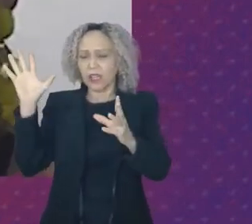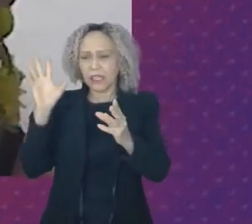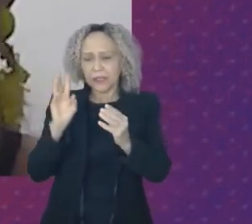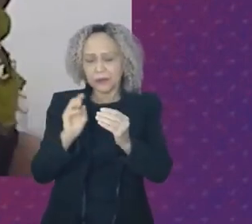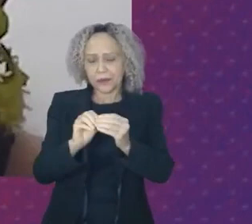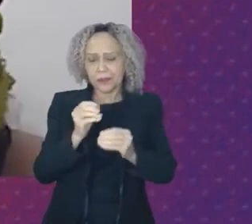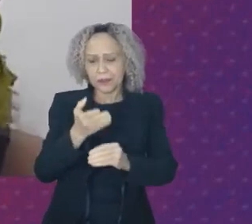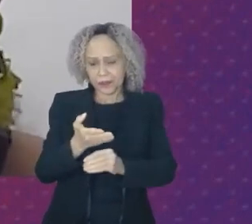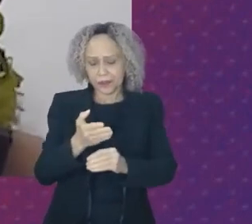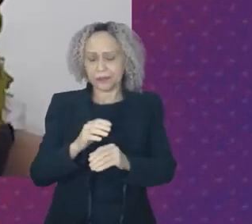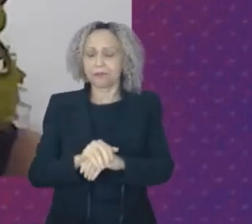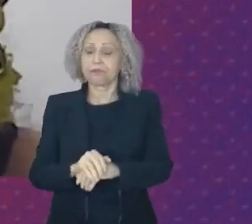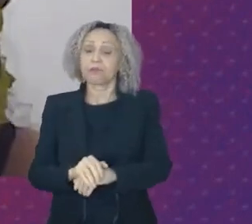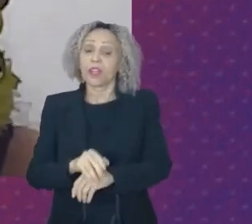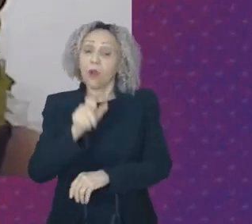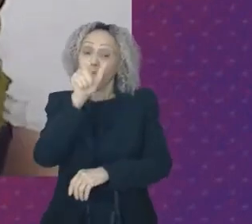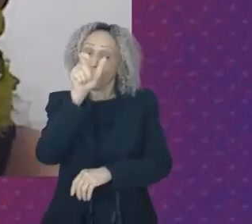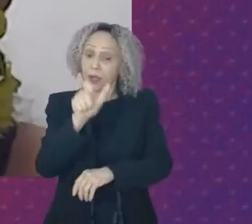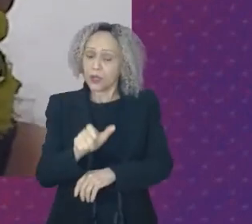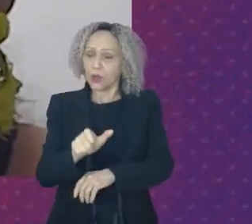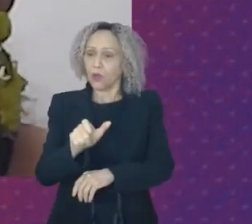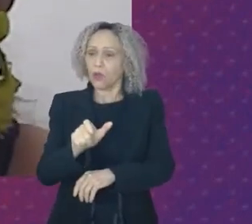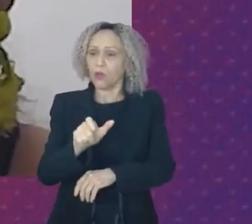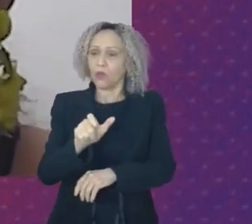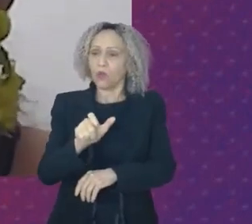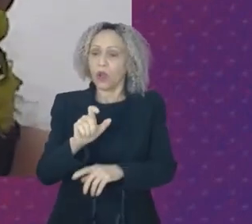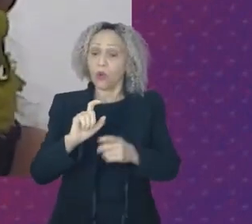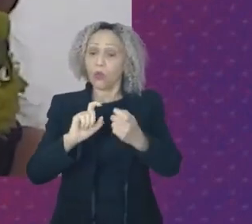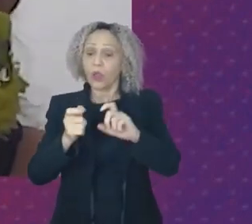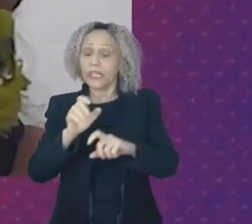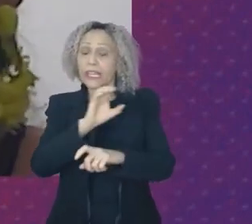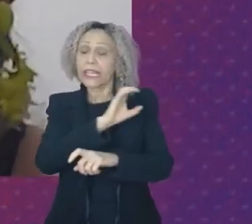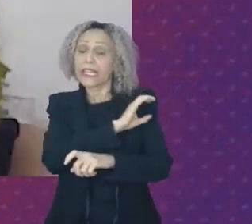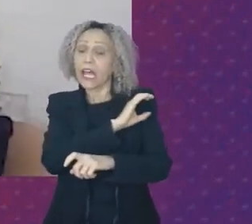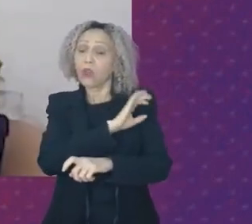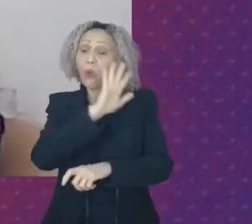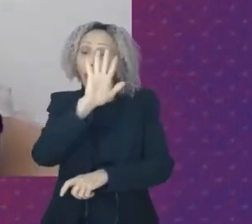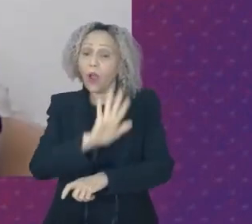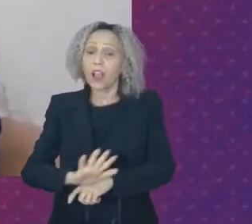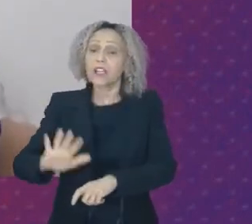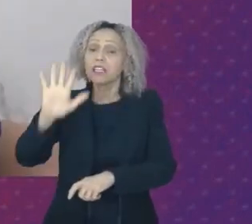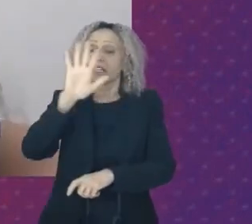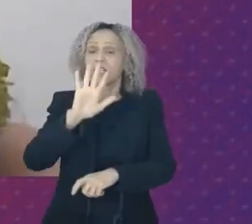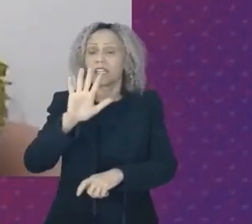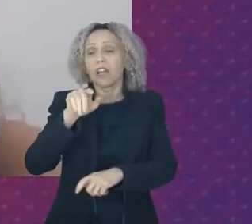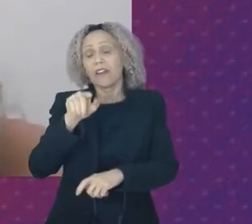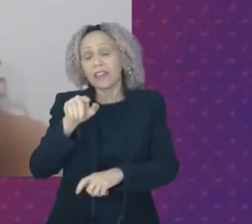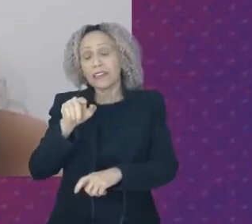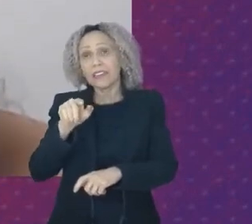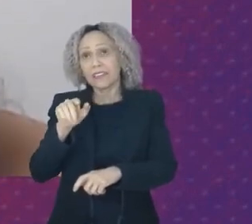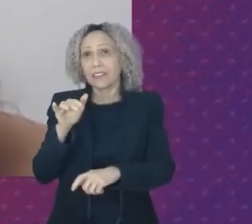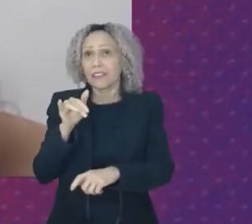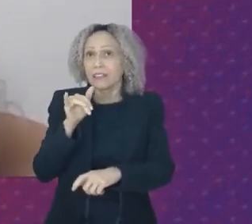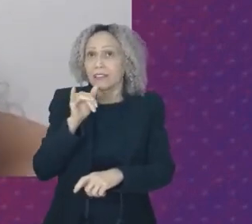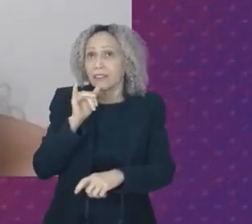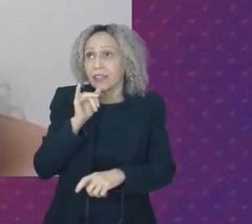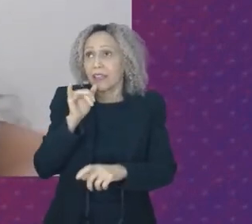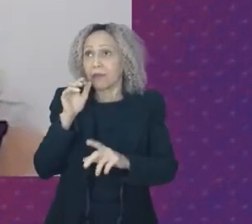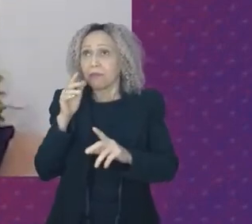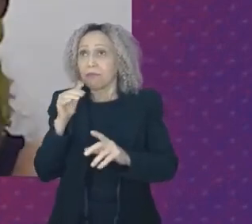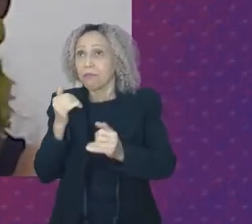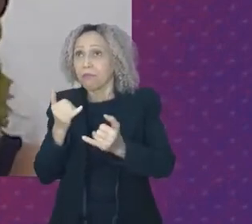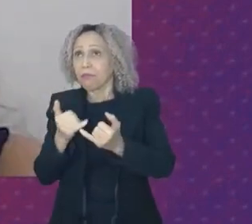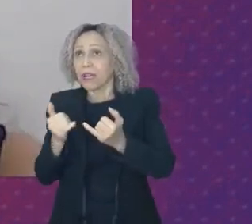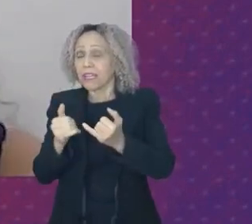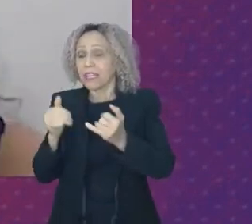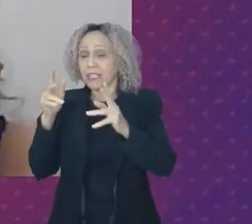geral dessa campanha vai ser uma espécie de candidata também, uma co-candidata, vamos